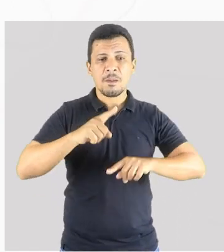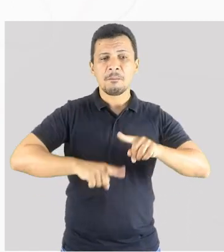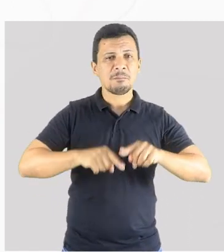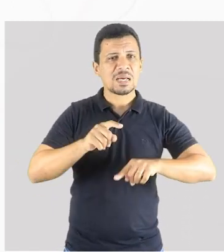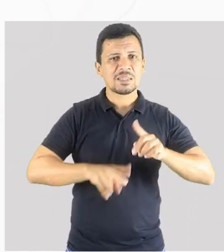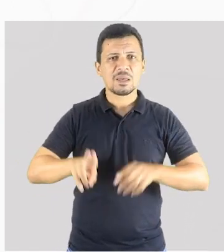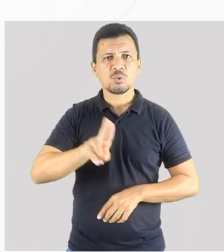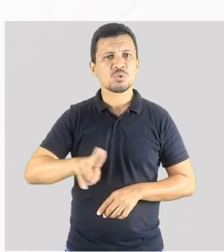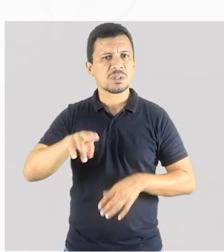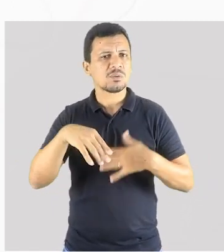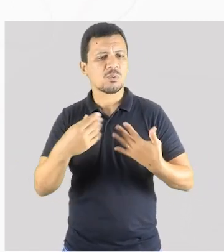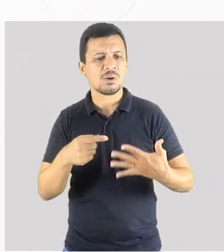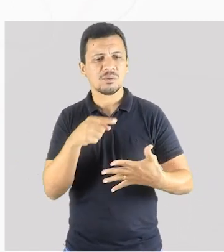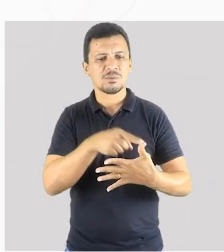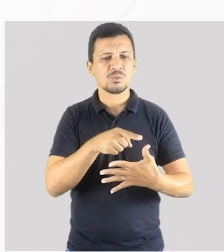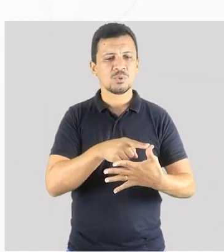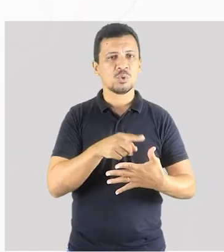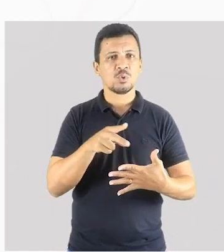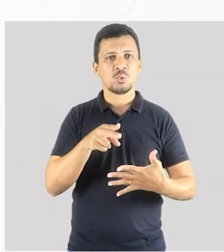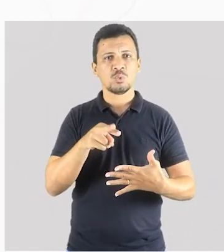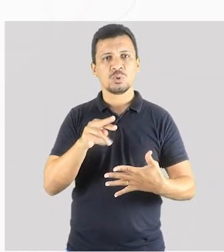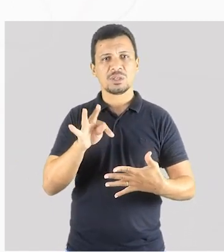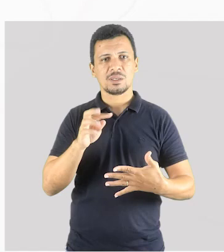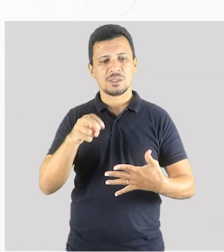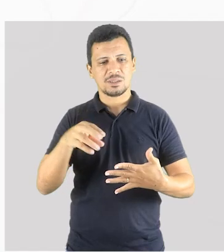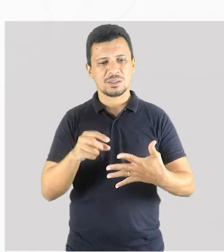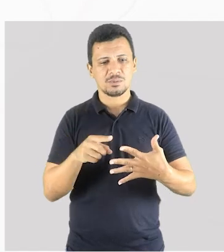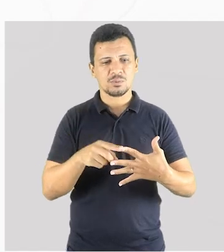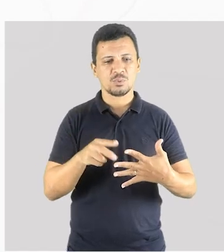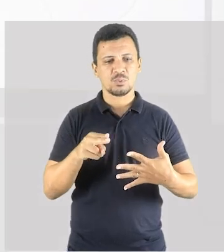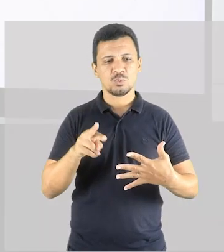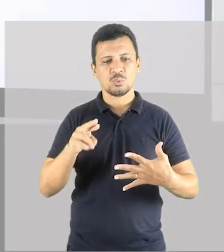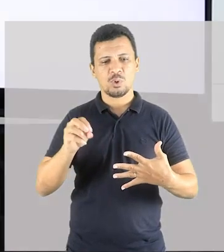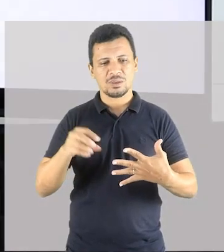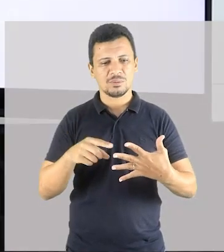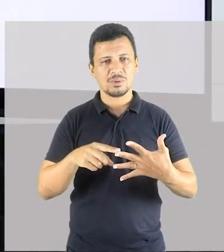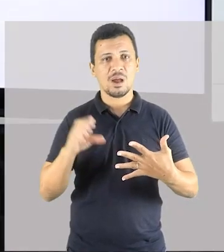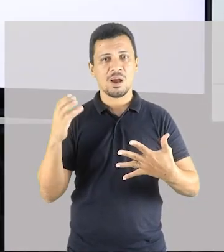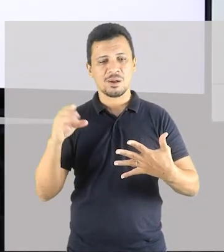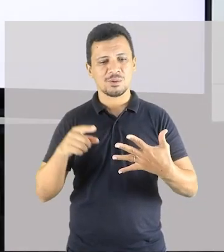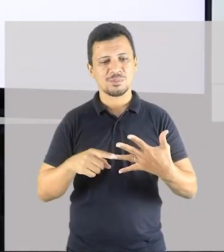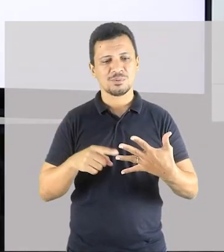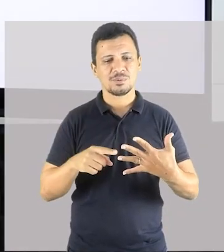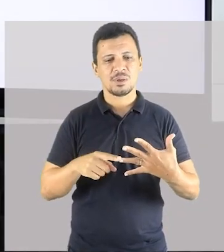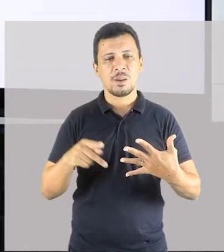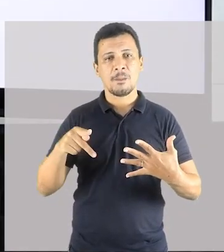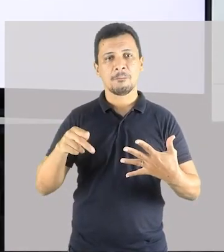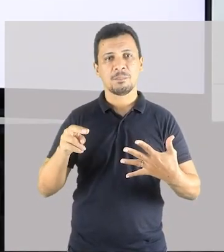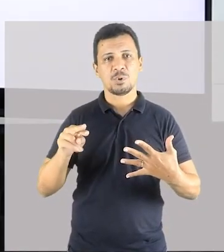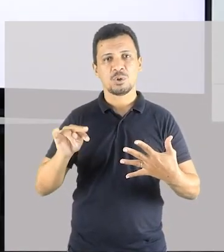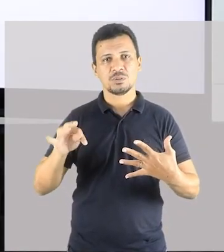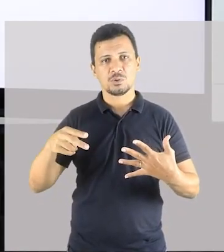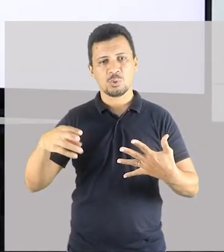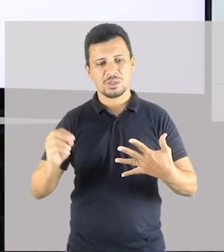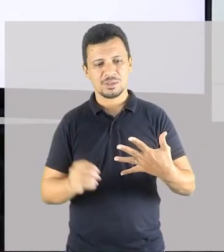foi utilizado? Letra A, uretano. Letra B, urano. Letra C, carbono. Letra